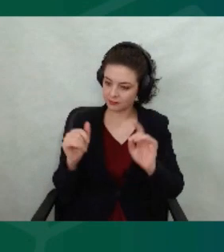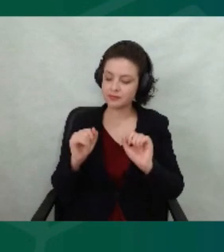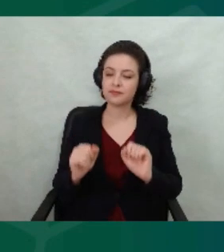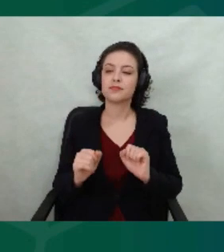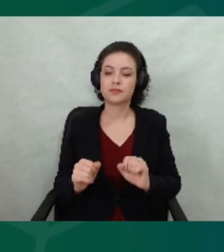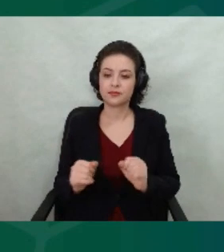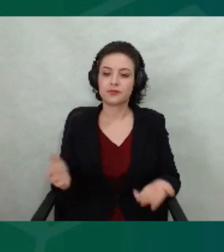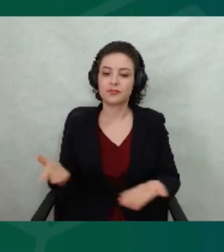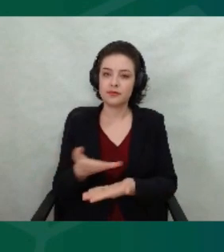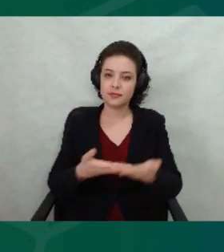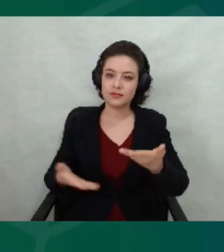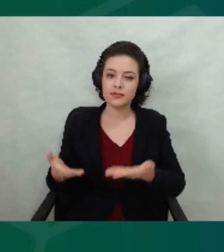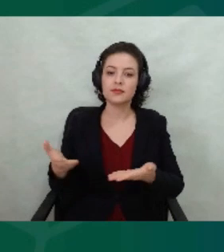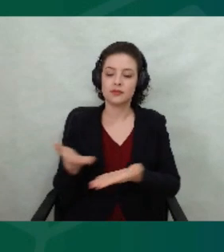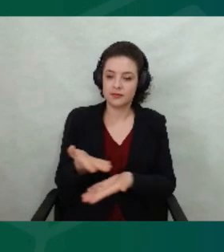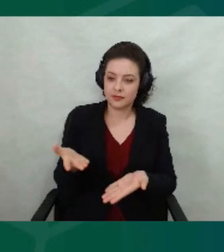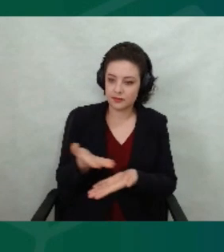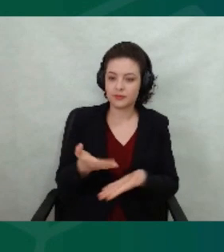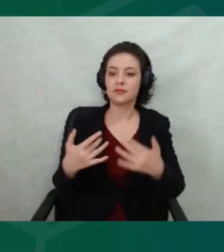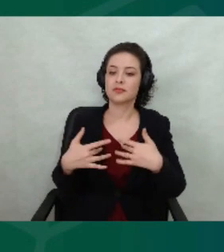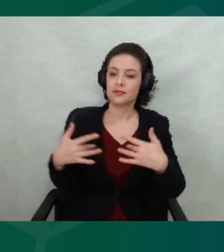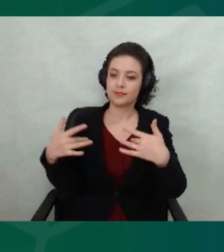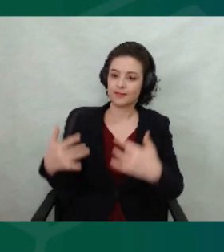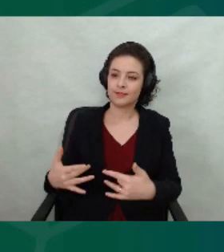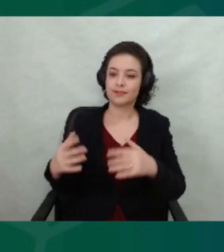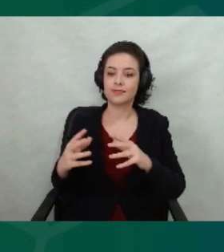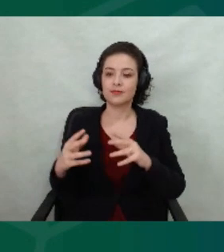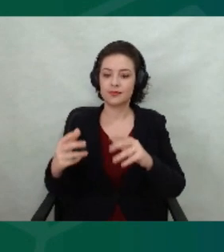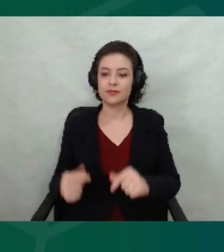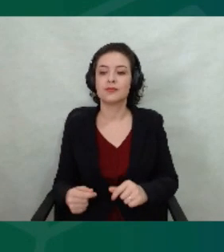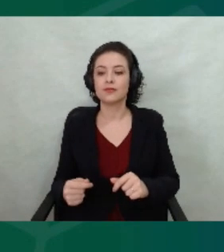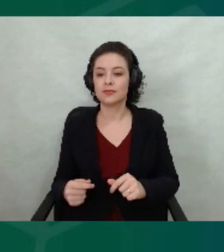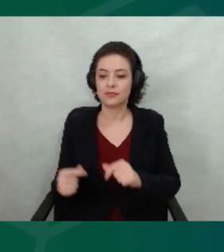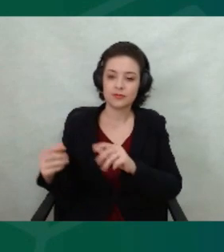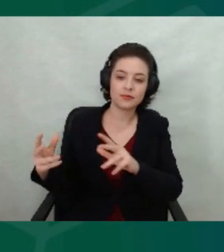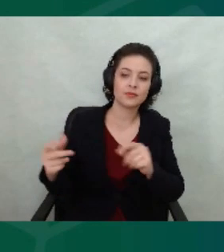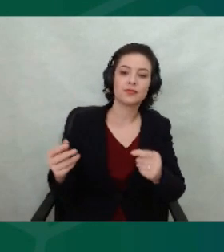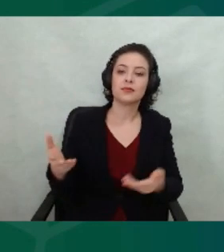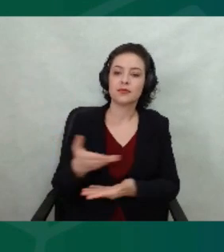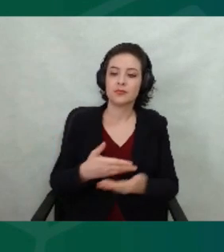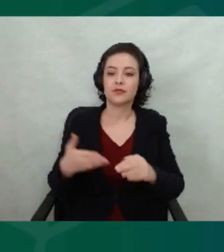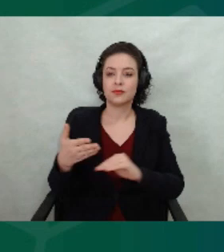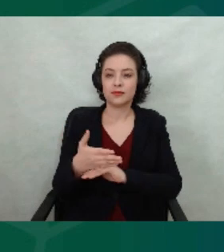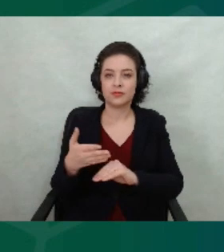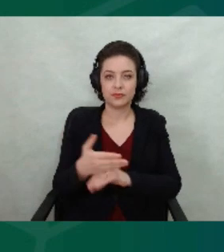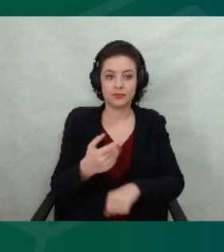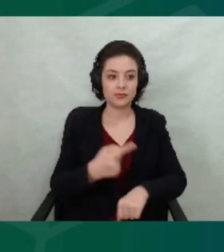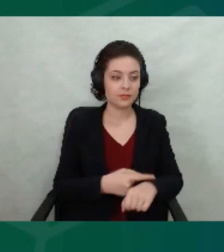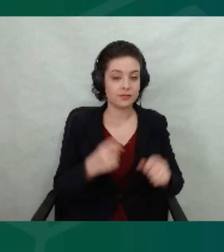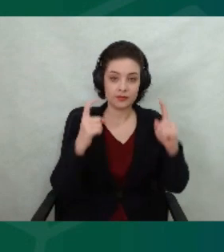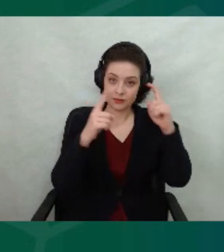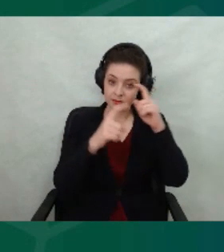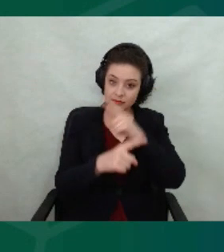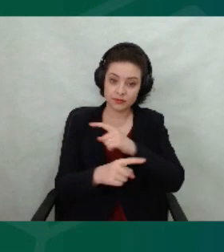de uma forma muito generosa, todos se envolveram no momento que nós tínhamos uma equipe